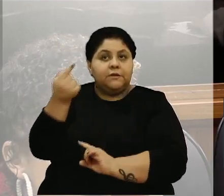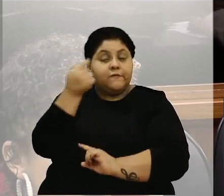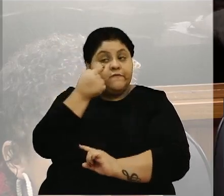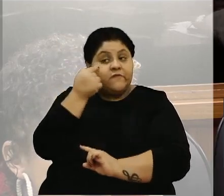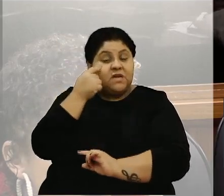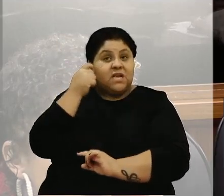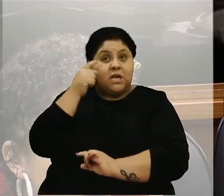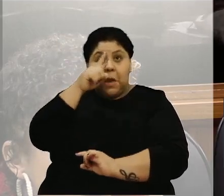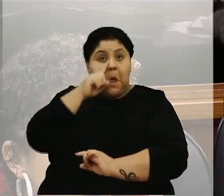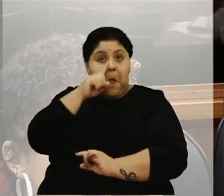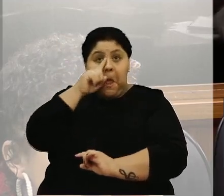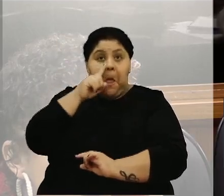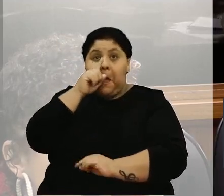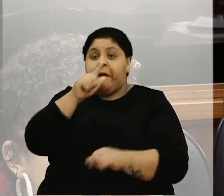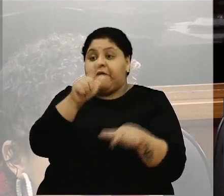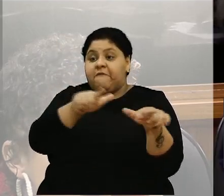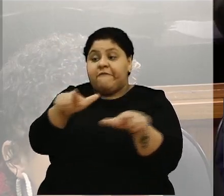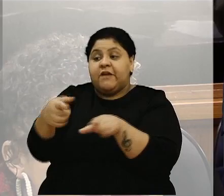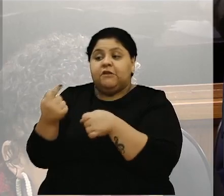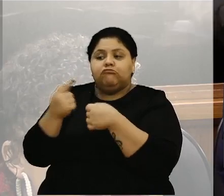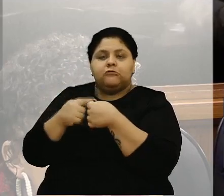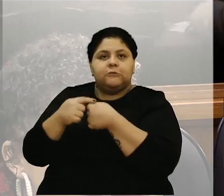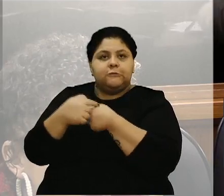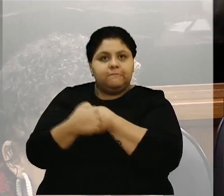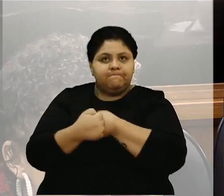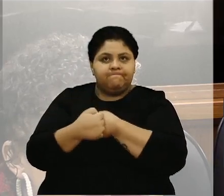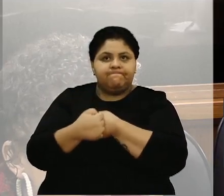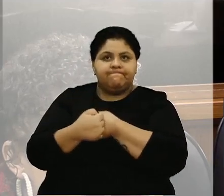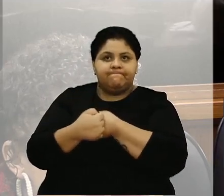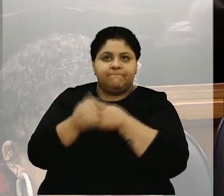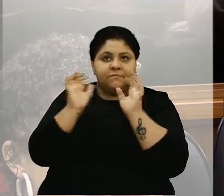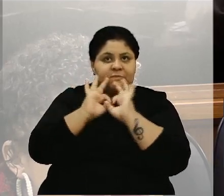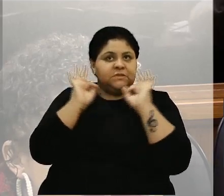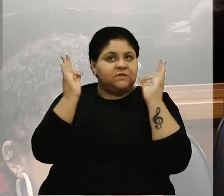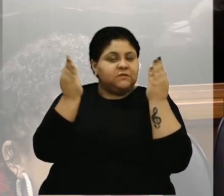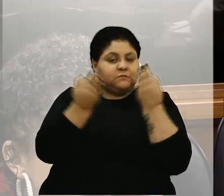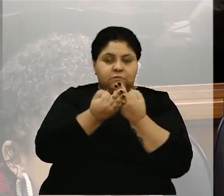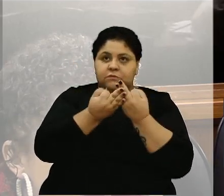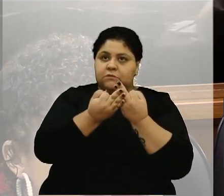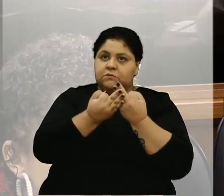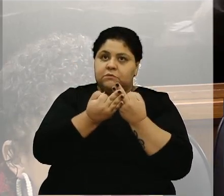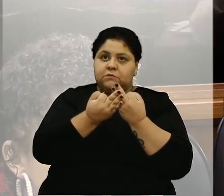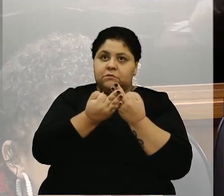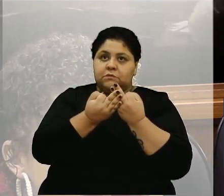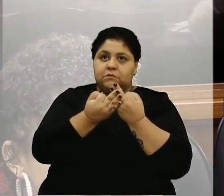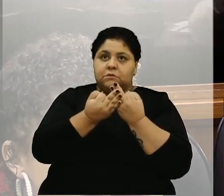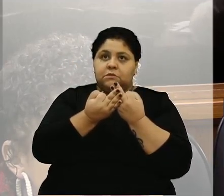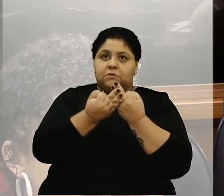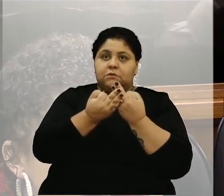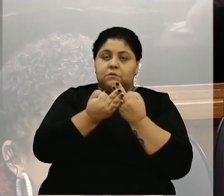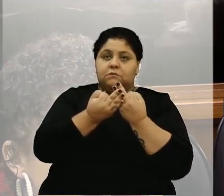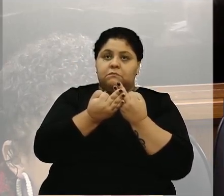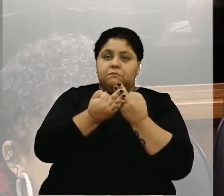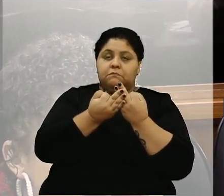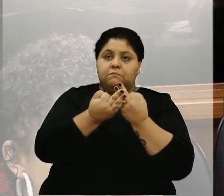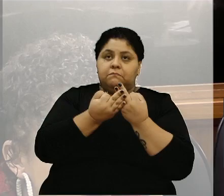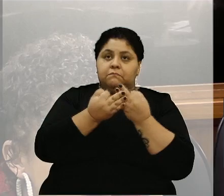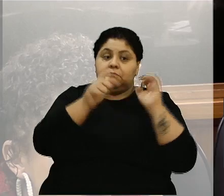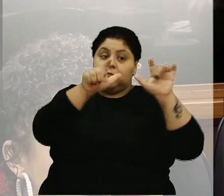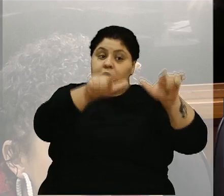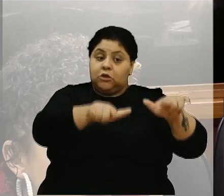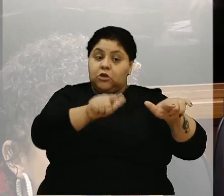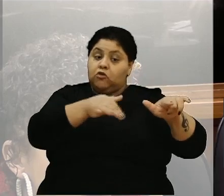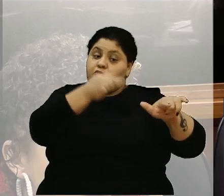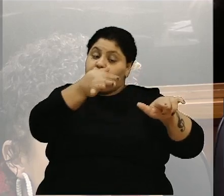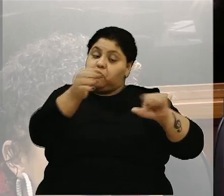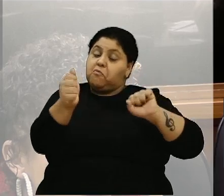nós temos em vários lugares da cidade. Famílias, centenas que estão em locais que num futuro